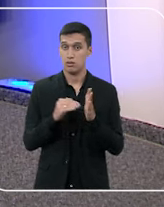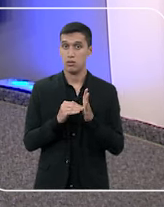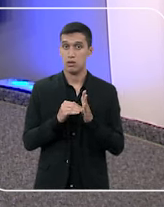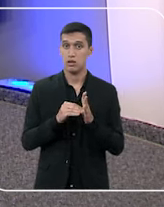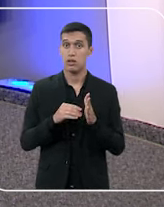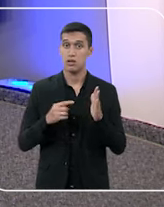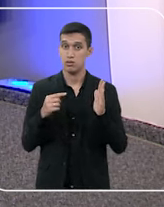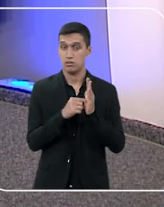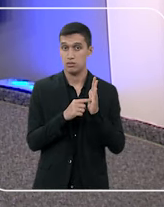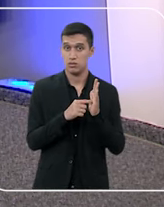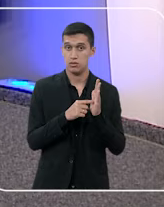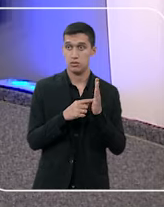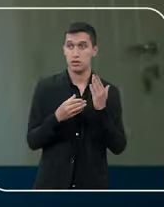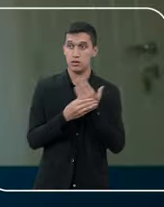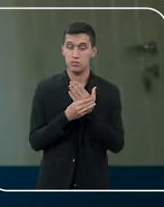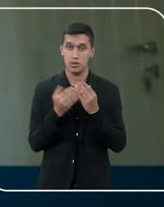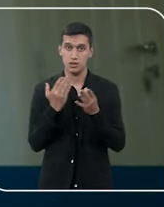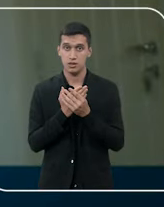que seria isso?